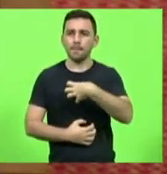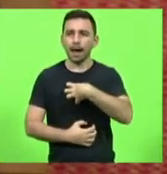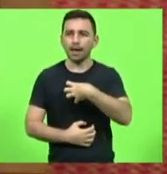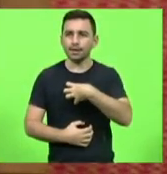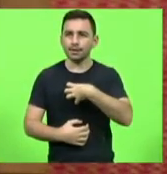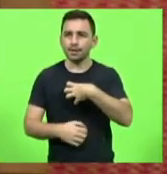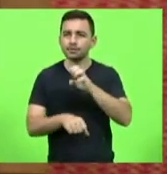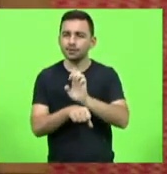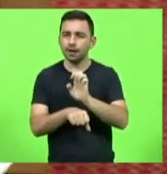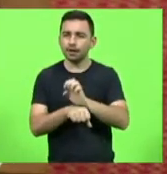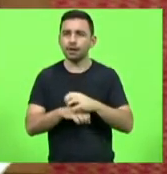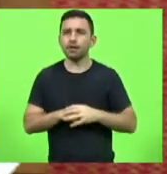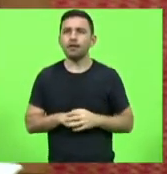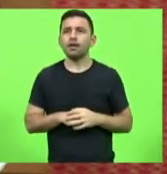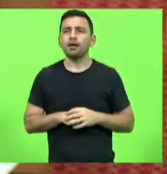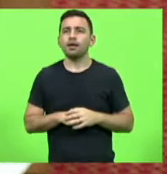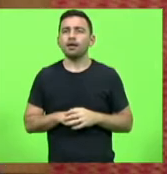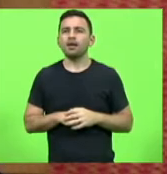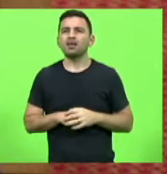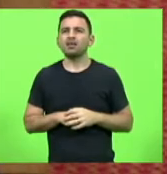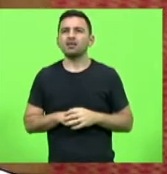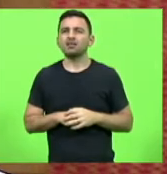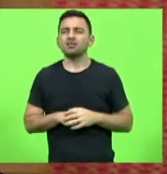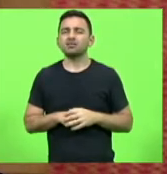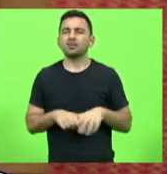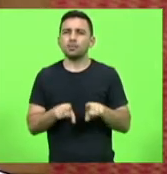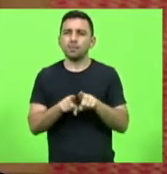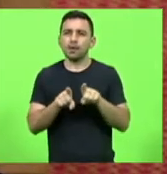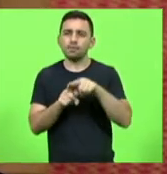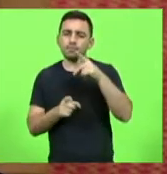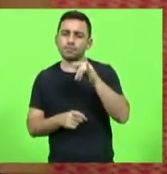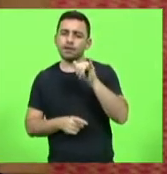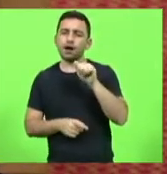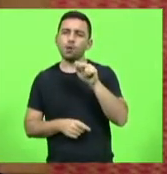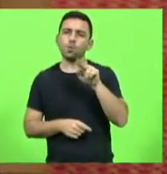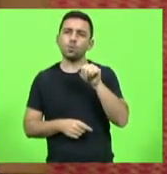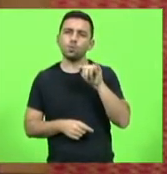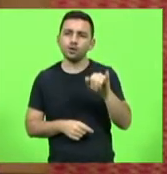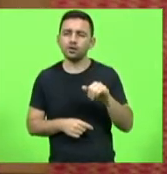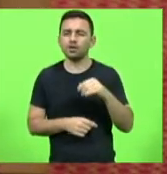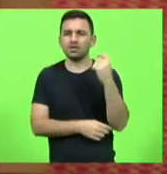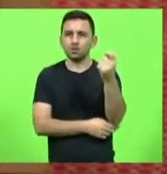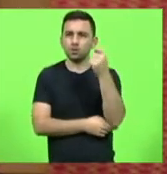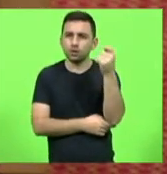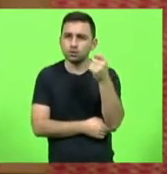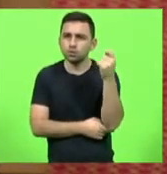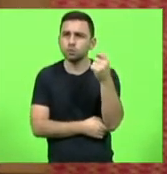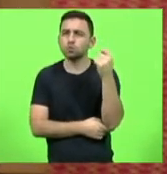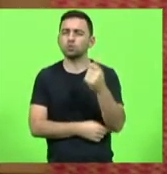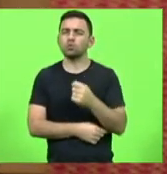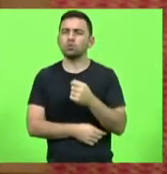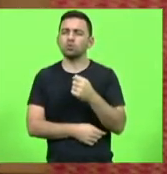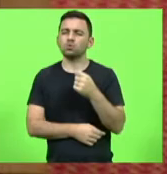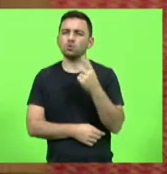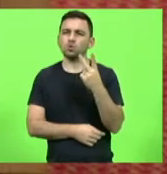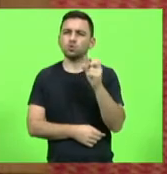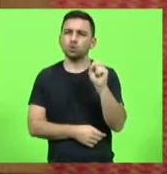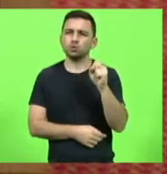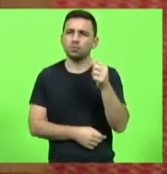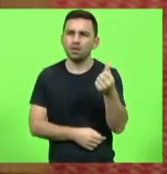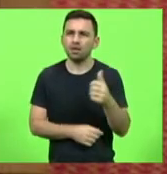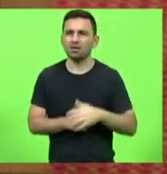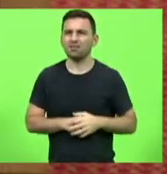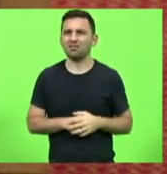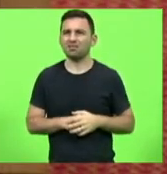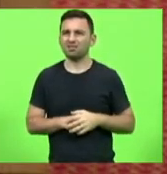BR-235, Piauí, Maranhão, Rio Grande do Sul, a BR-386, Alagoas. Pô,